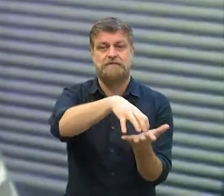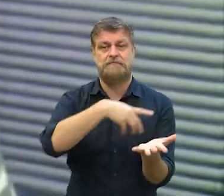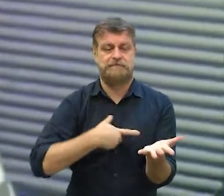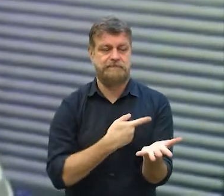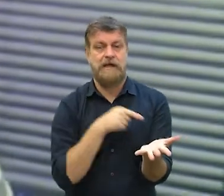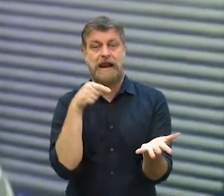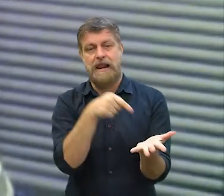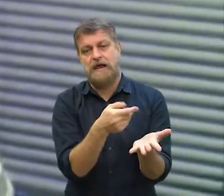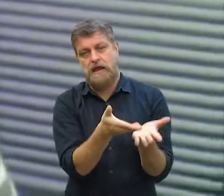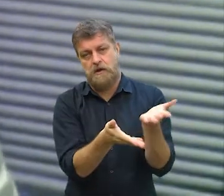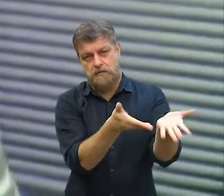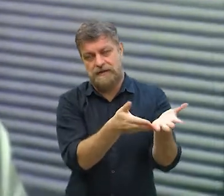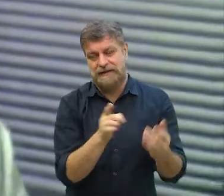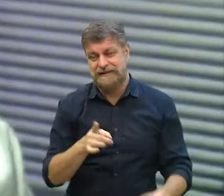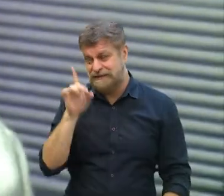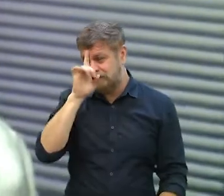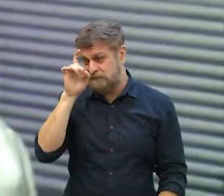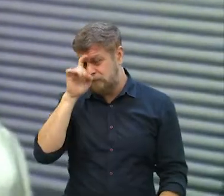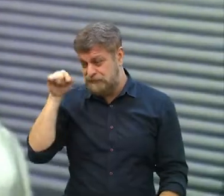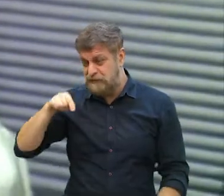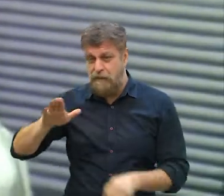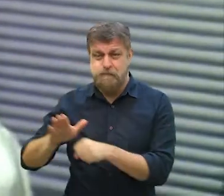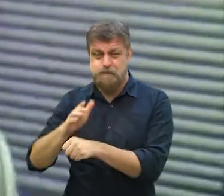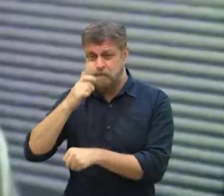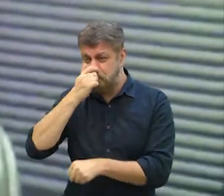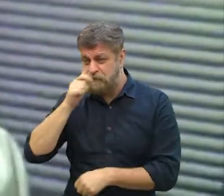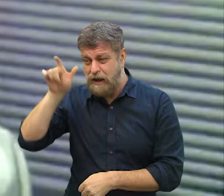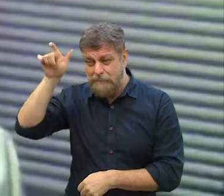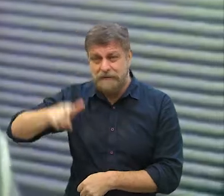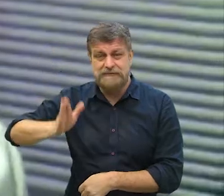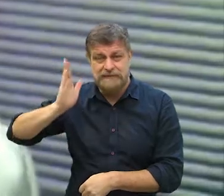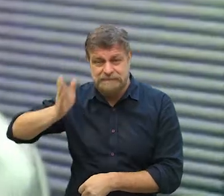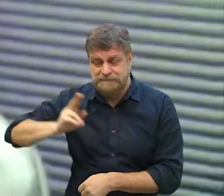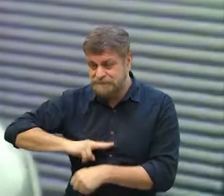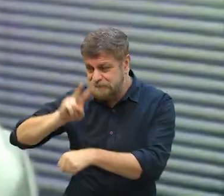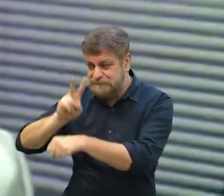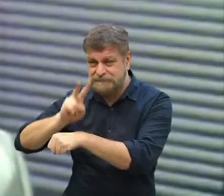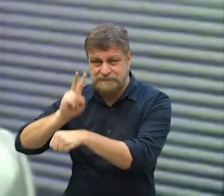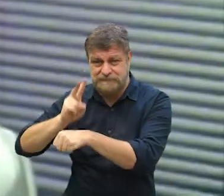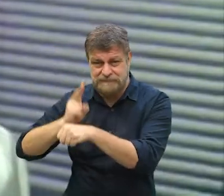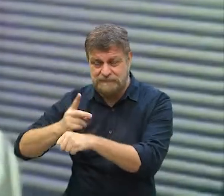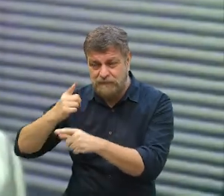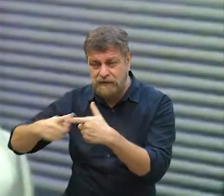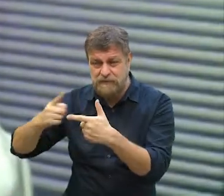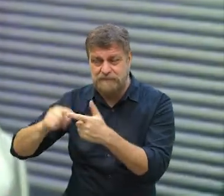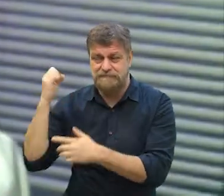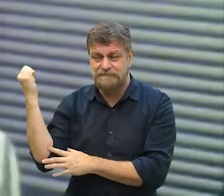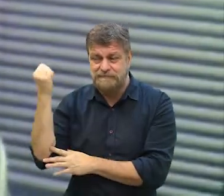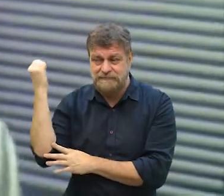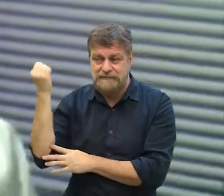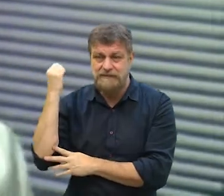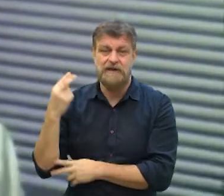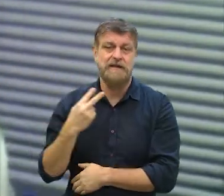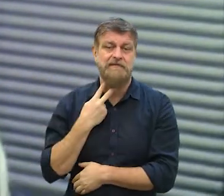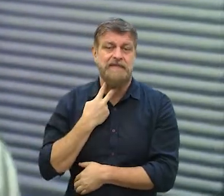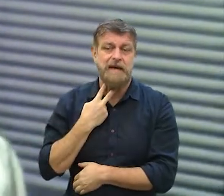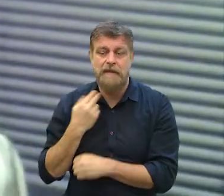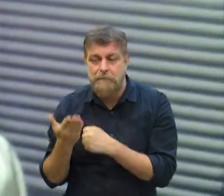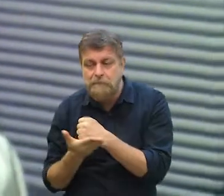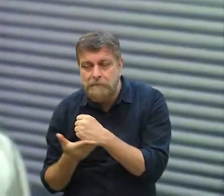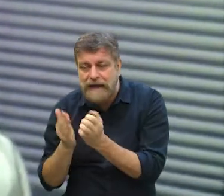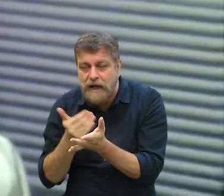na atenção primária e acabam ocupando a vaga de alguém que já deveria estar na atenção terciária, que a gente não consegue realmente absorver mais